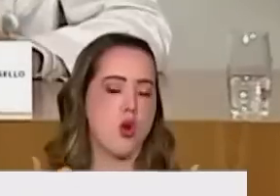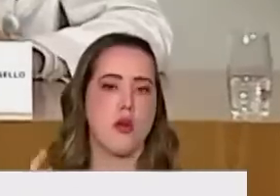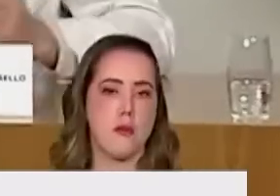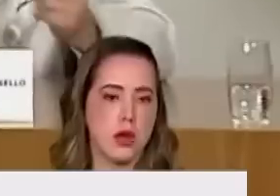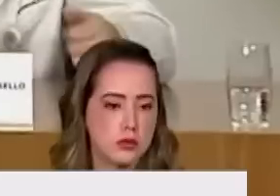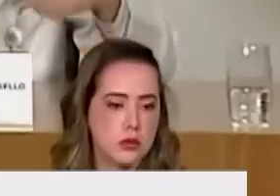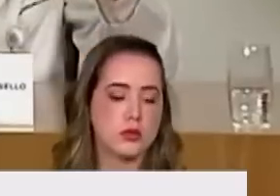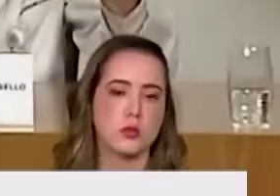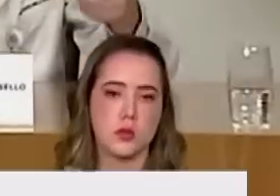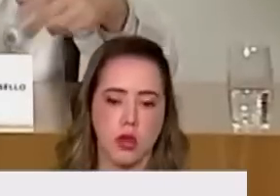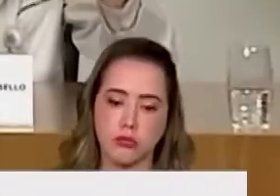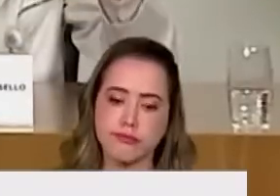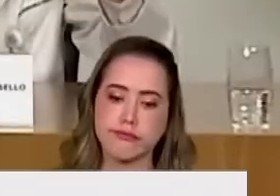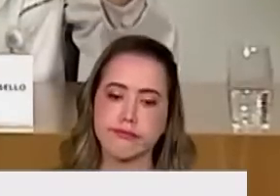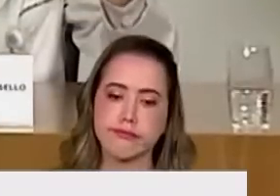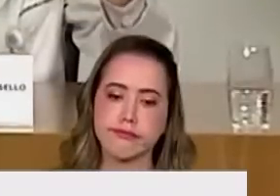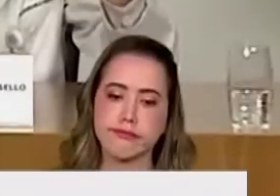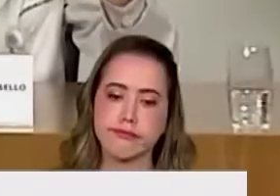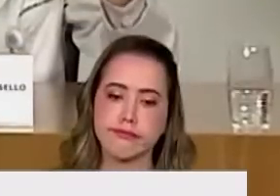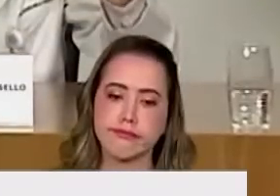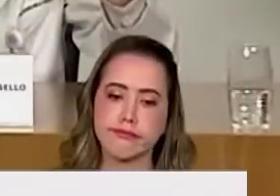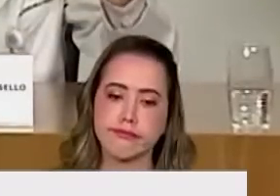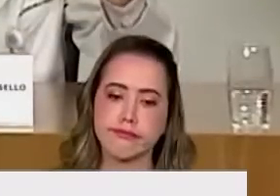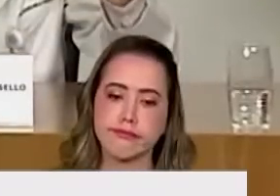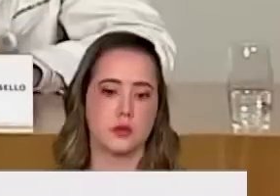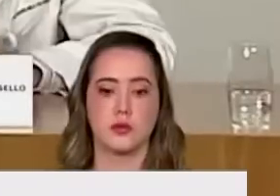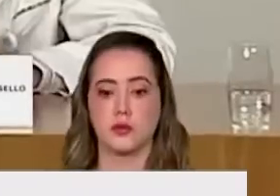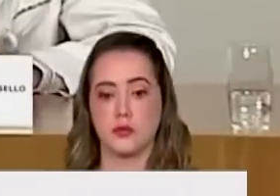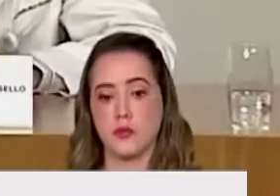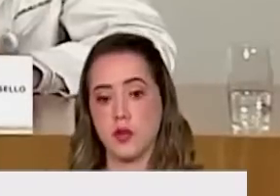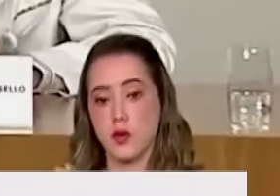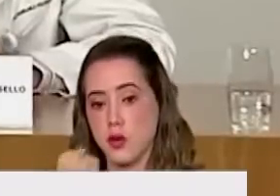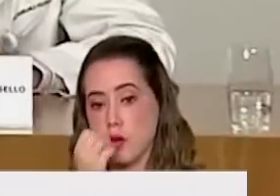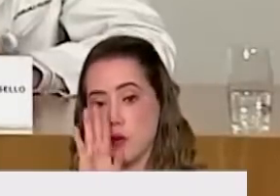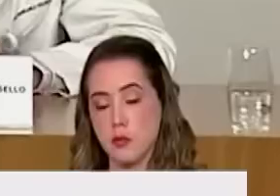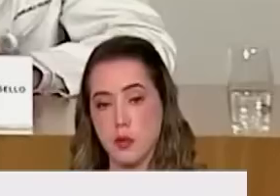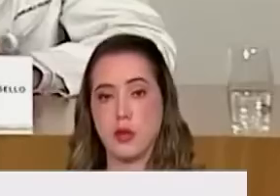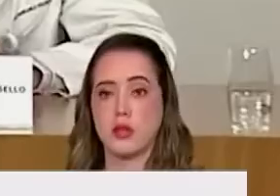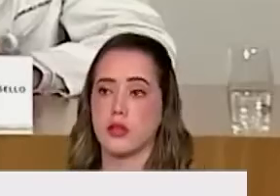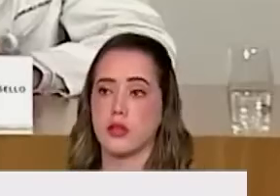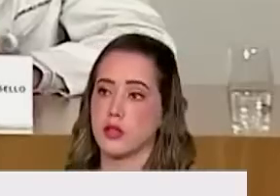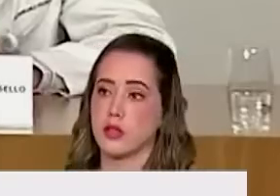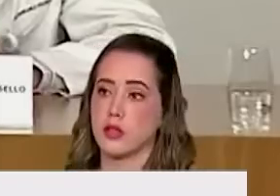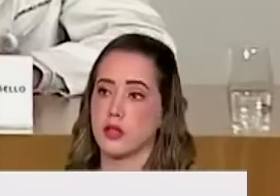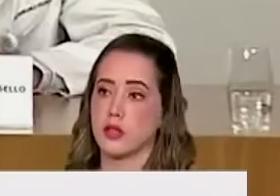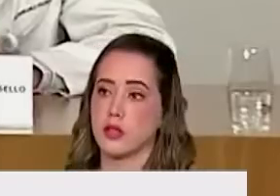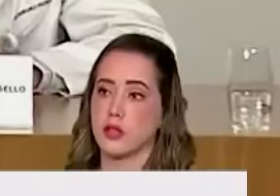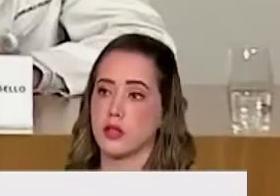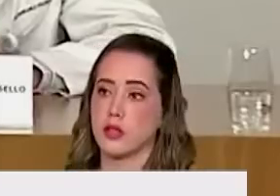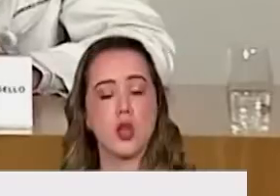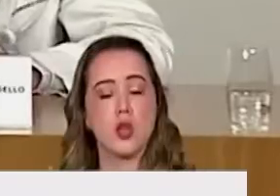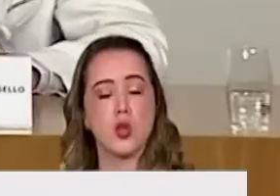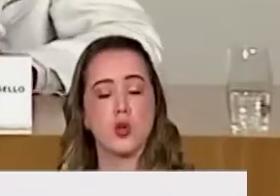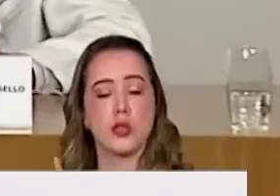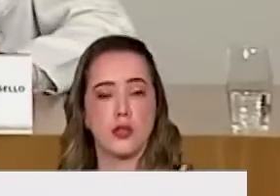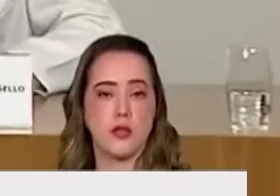ir para frente com andador, com muleta, depois sem nada. Boa tarde, doutores Débora Bergamasco, do SBT. Eu gostaria